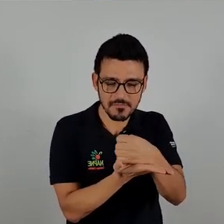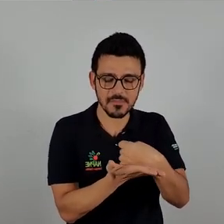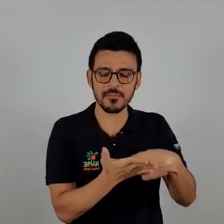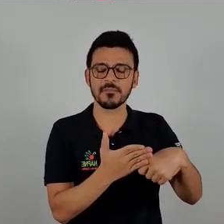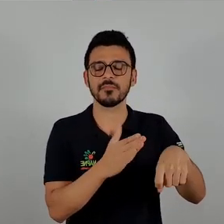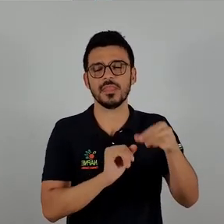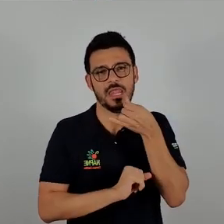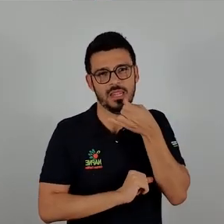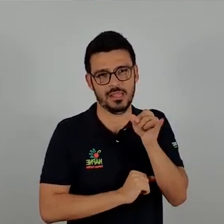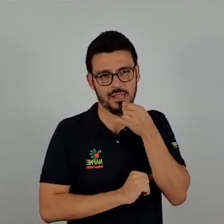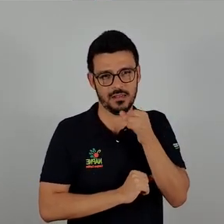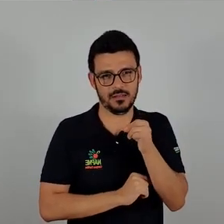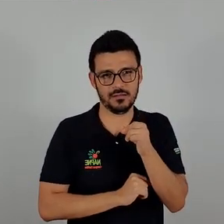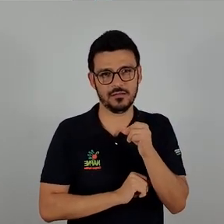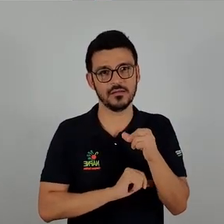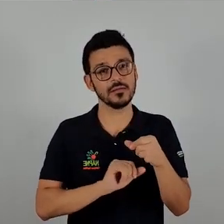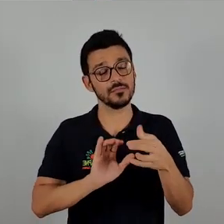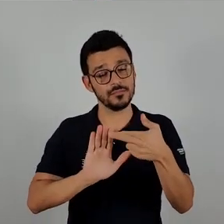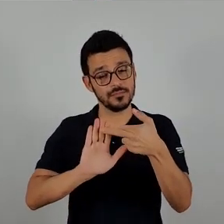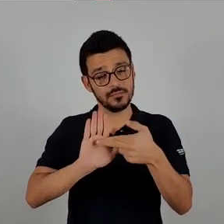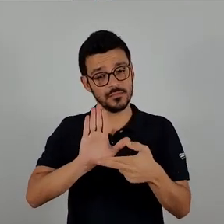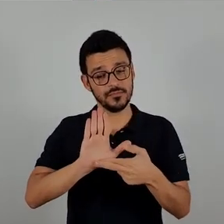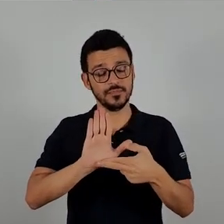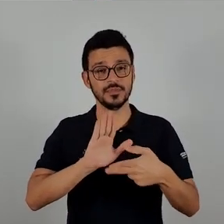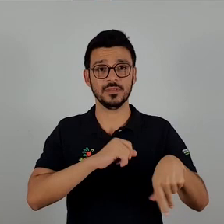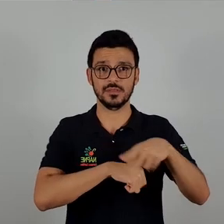botânica, se eu não tomar cuidado, eu posso intoxicar.